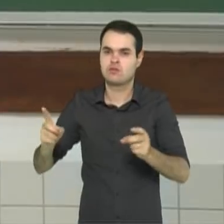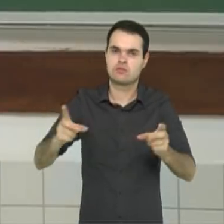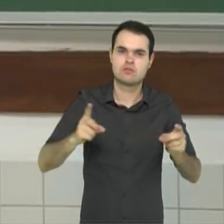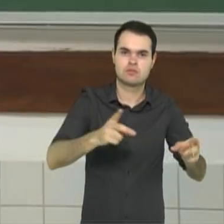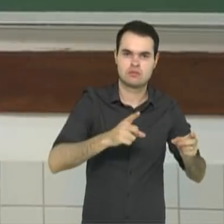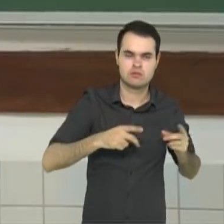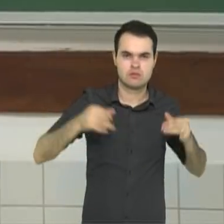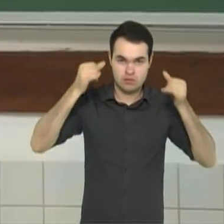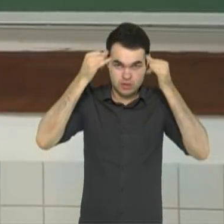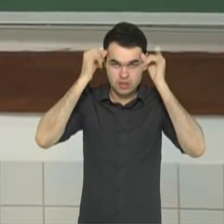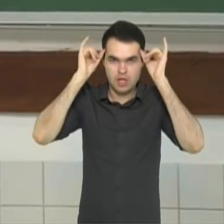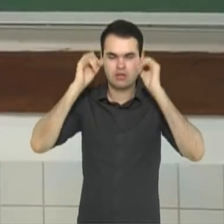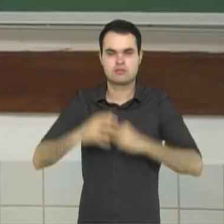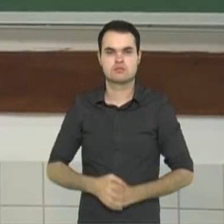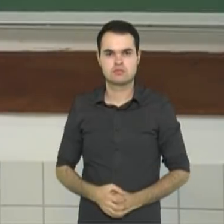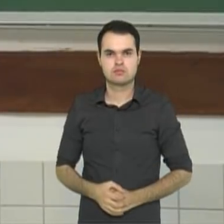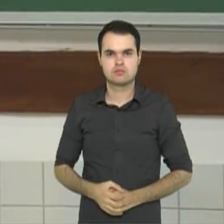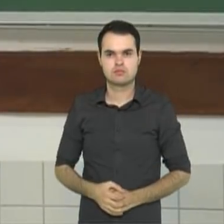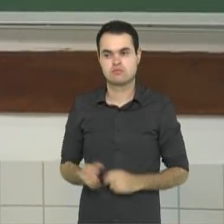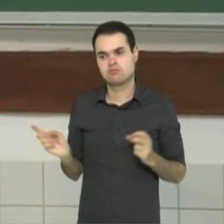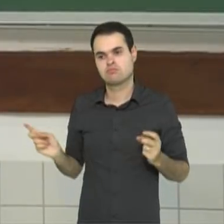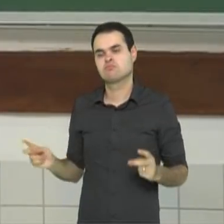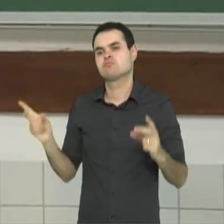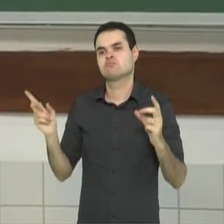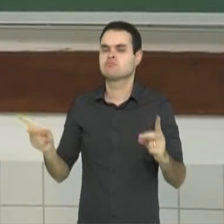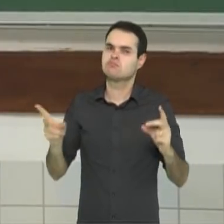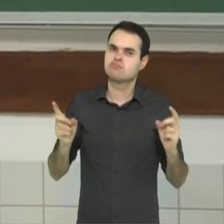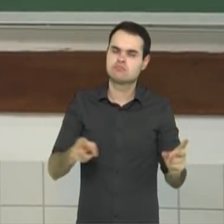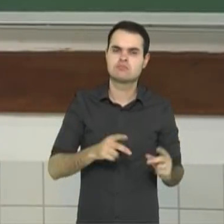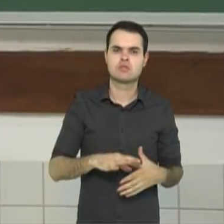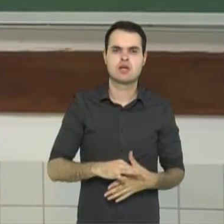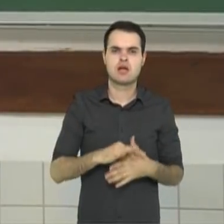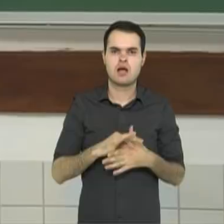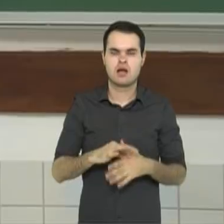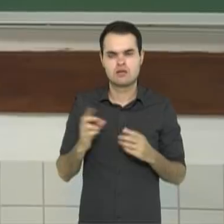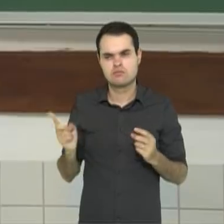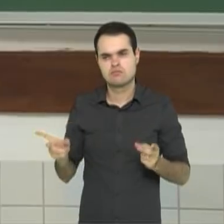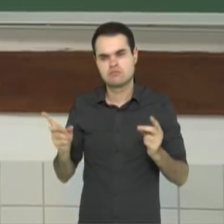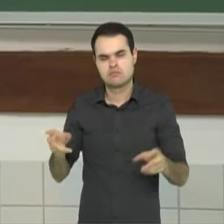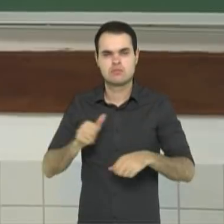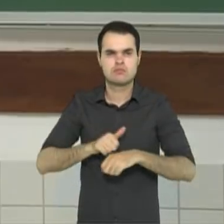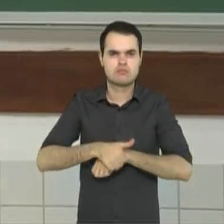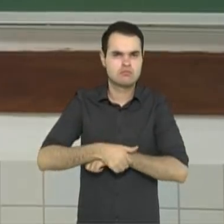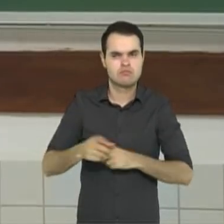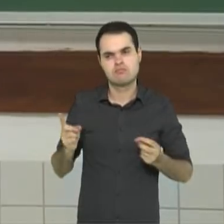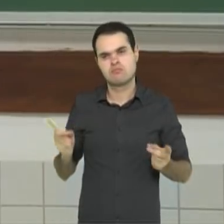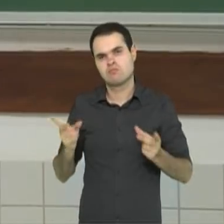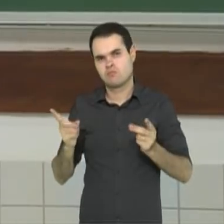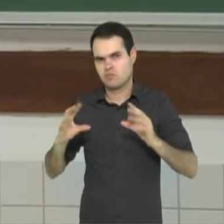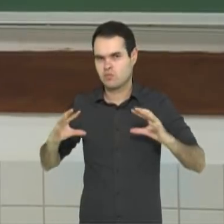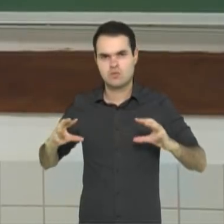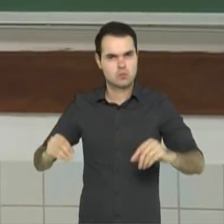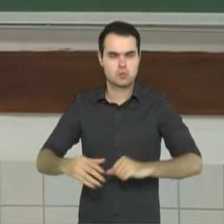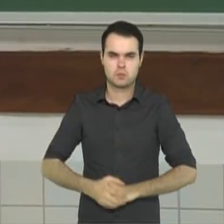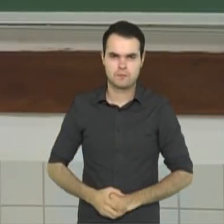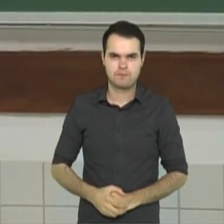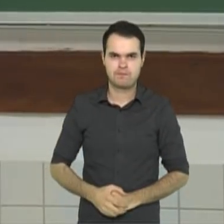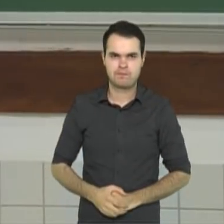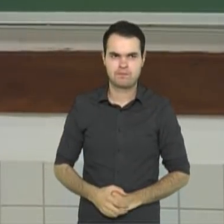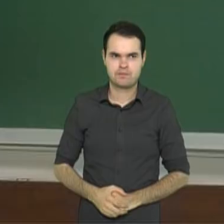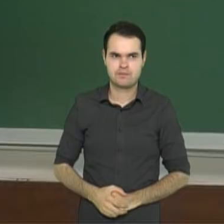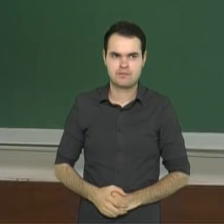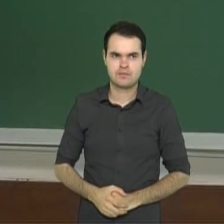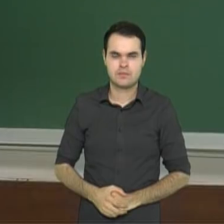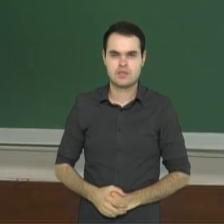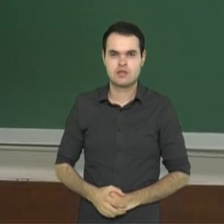comercializavam este gado. E eles comercializavam também a carne, o couro. E olha, os sertões de